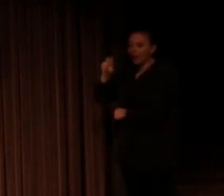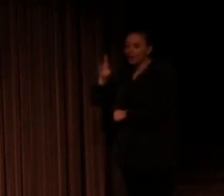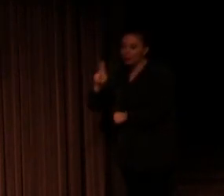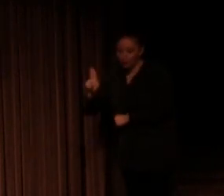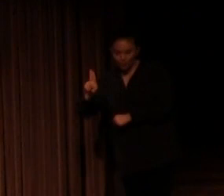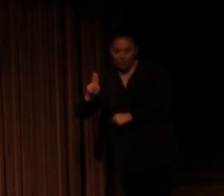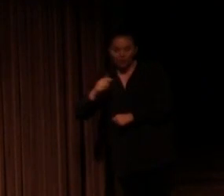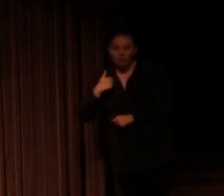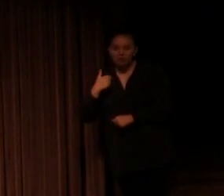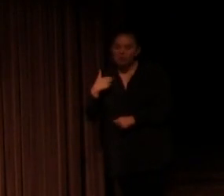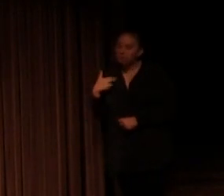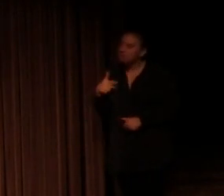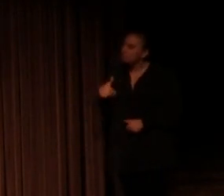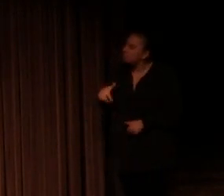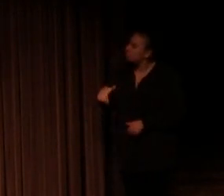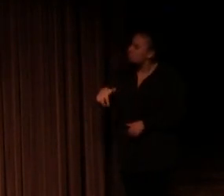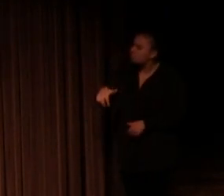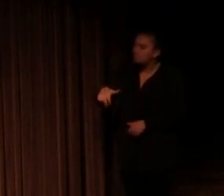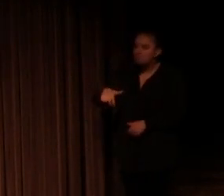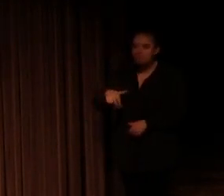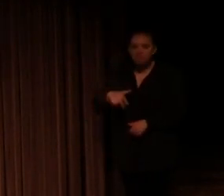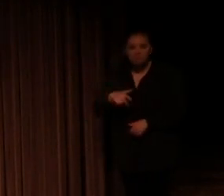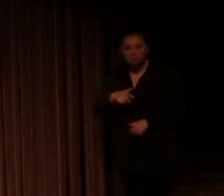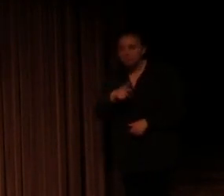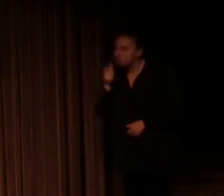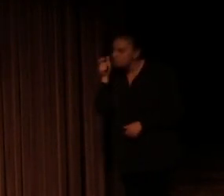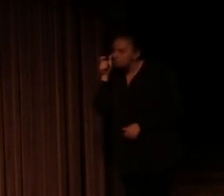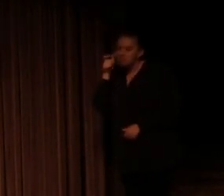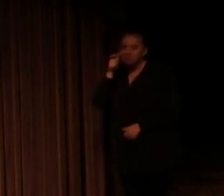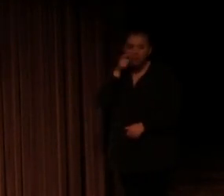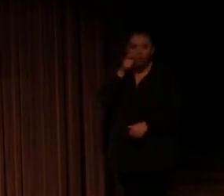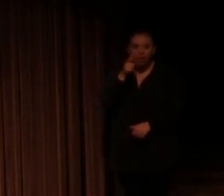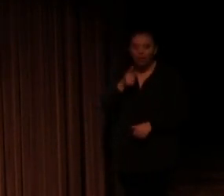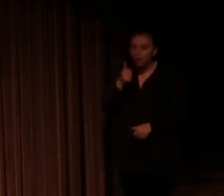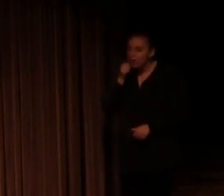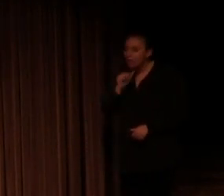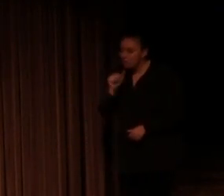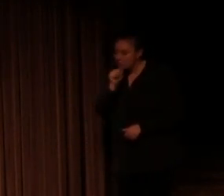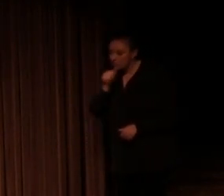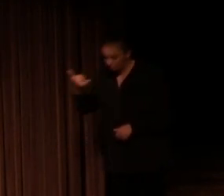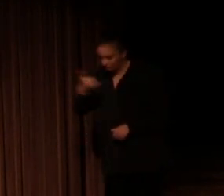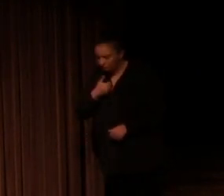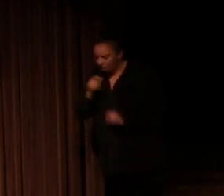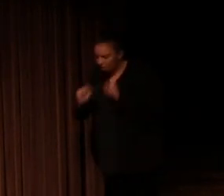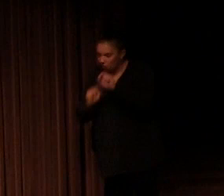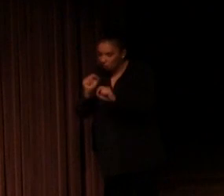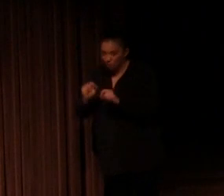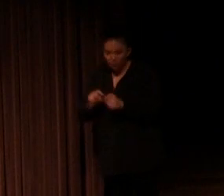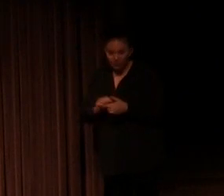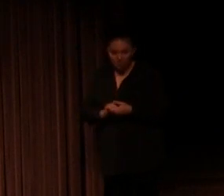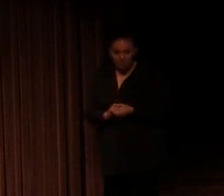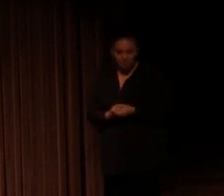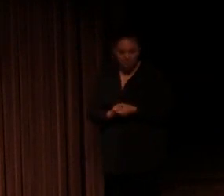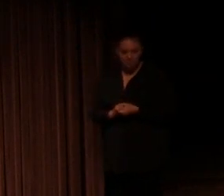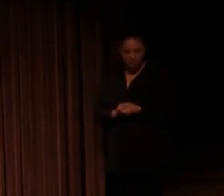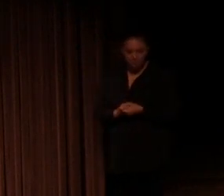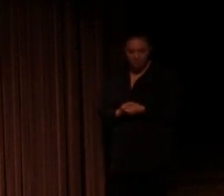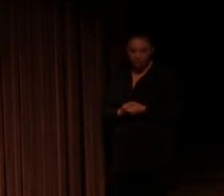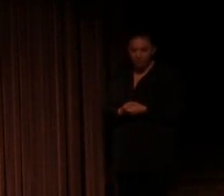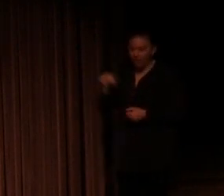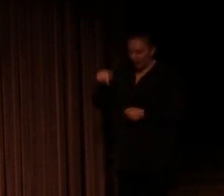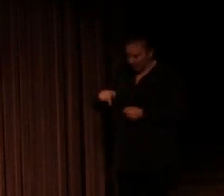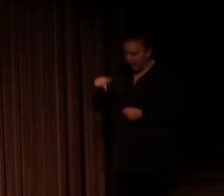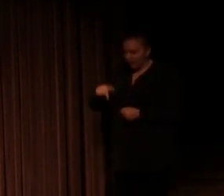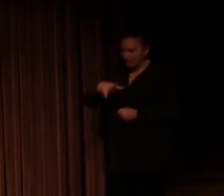andava pelas ruas da cidade e muitas mães disse o seguinte olha jogo aqui a gente passa pela seguinte